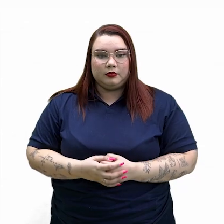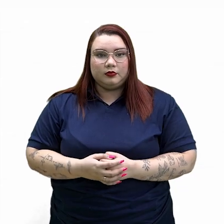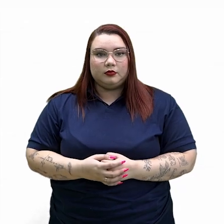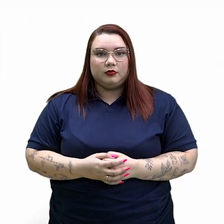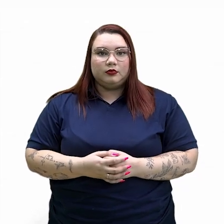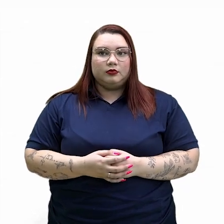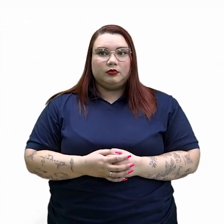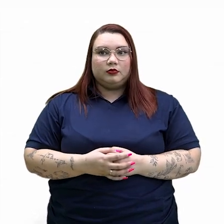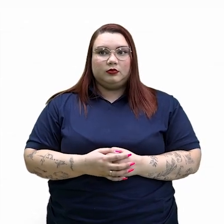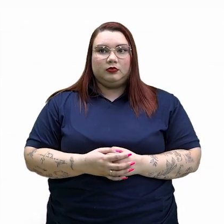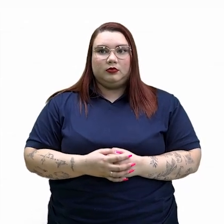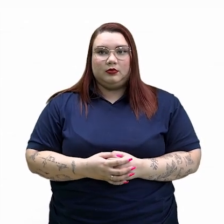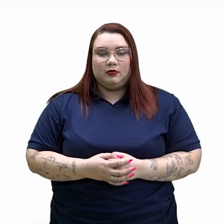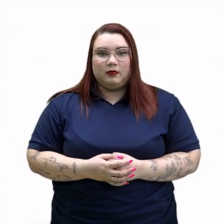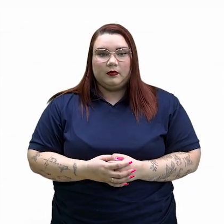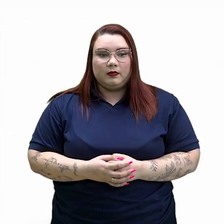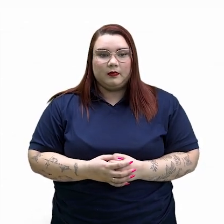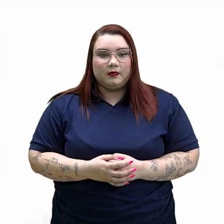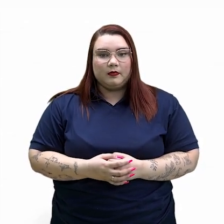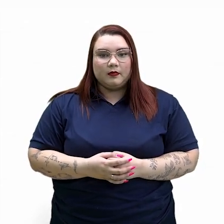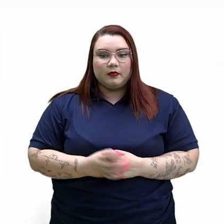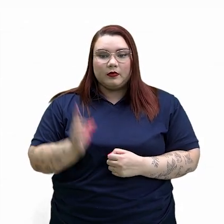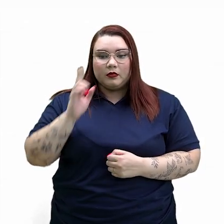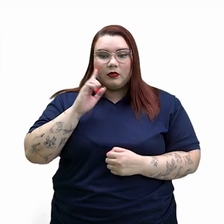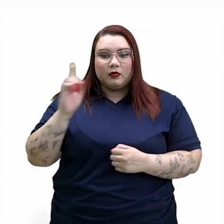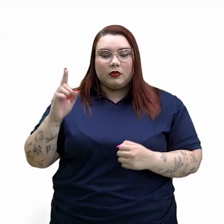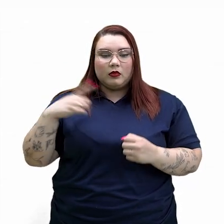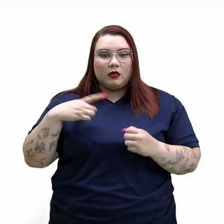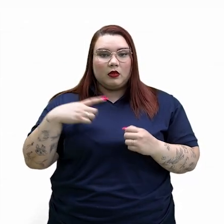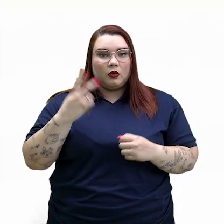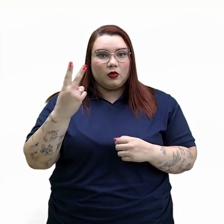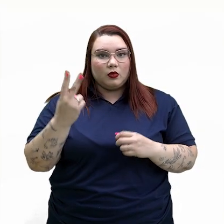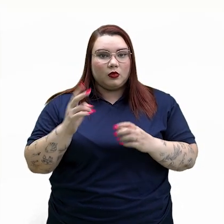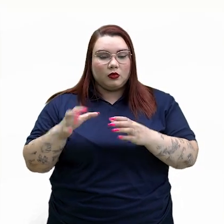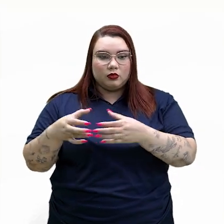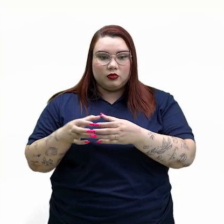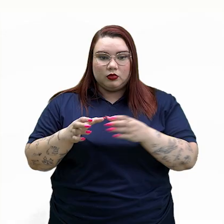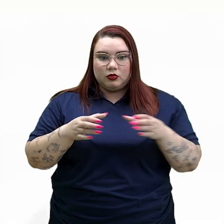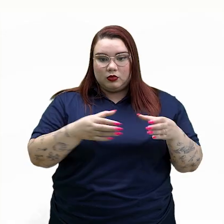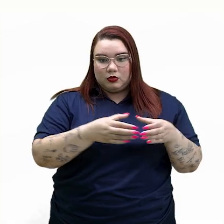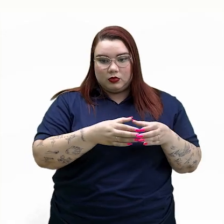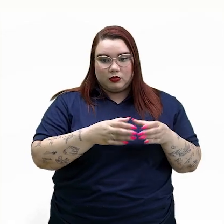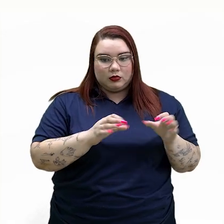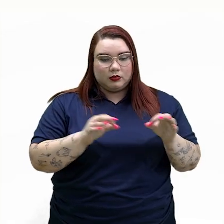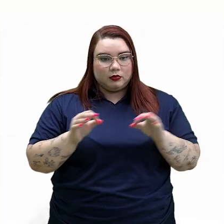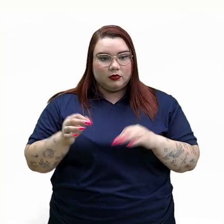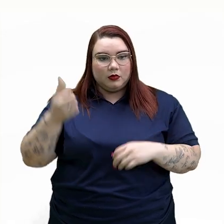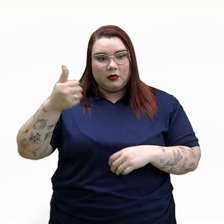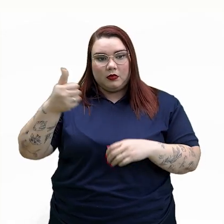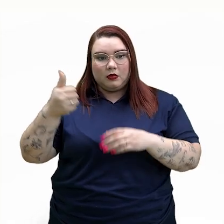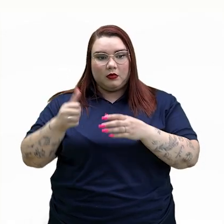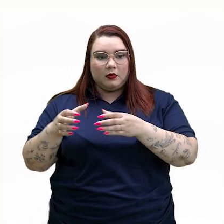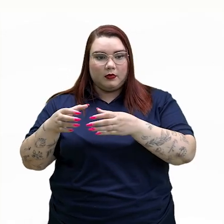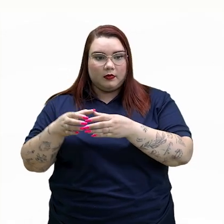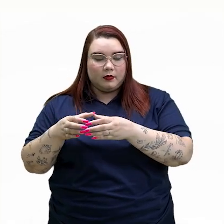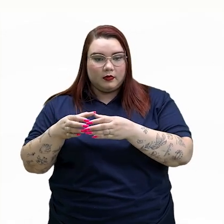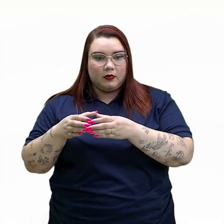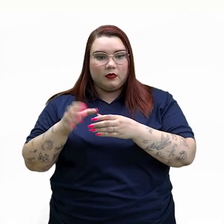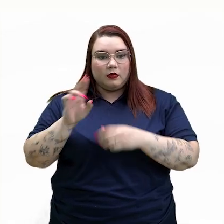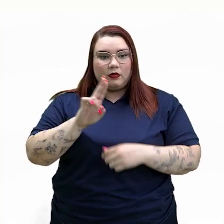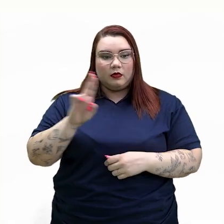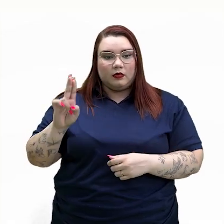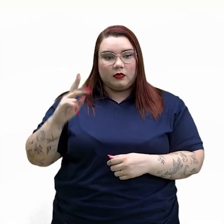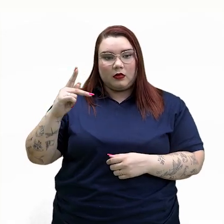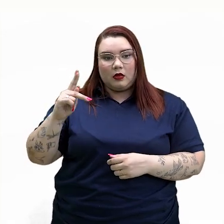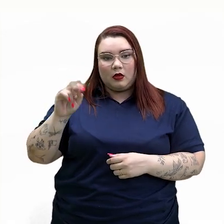os instrumentos ópticos envolvem aí dois grupos. Primeiro grupo, chamado